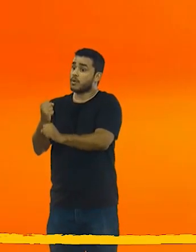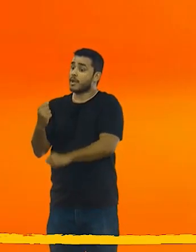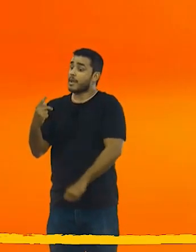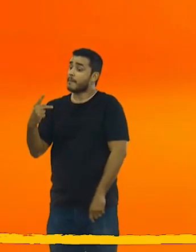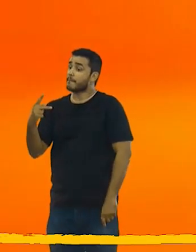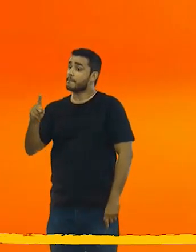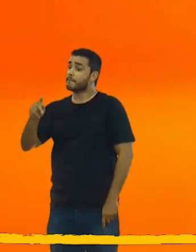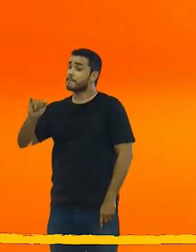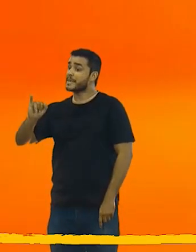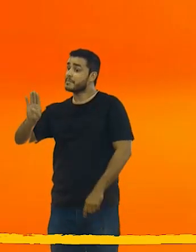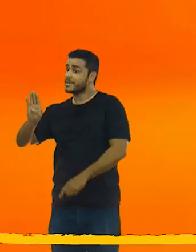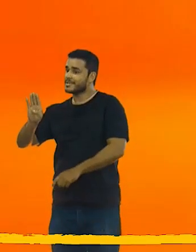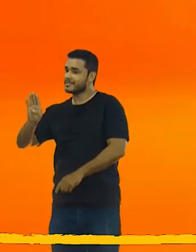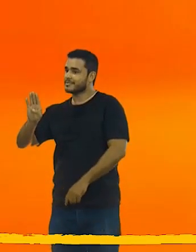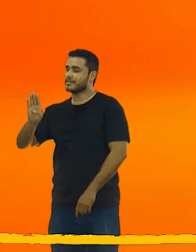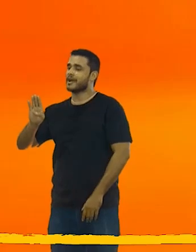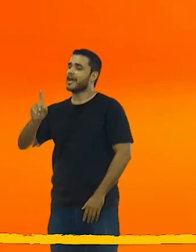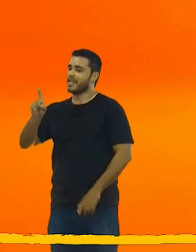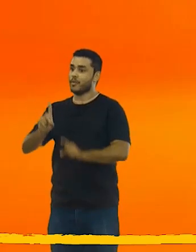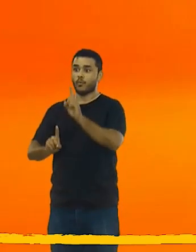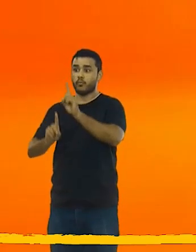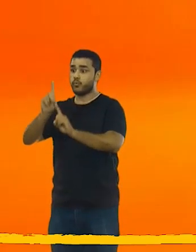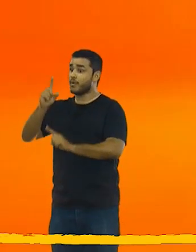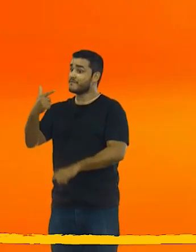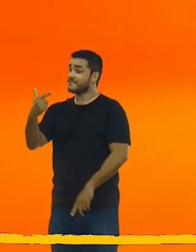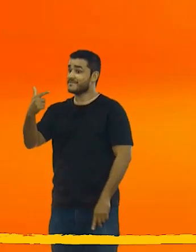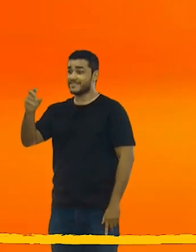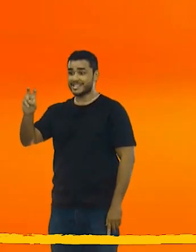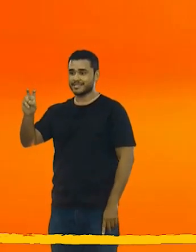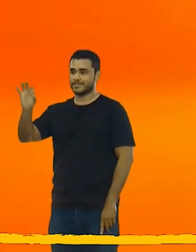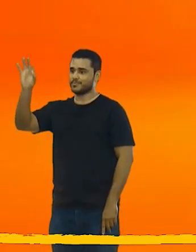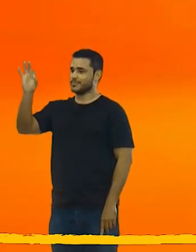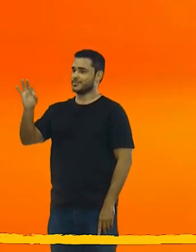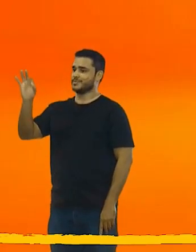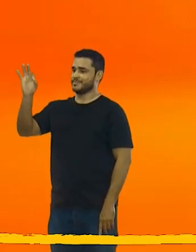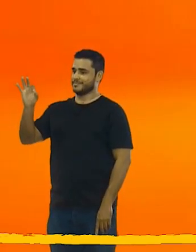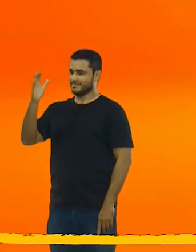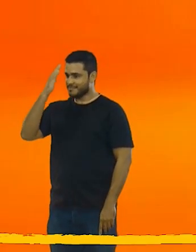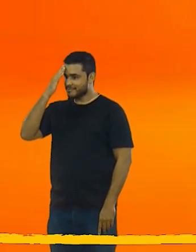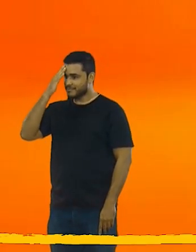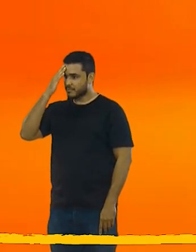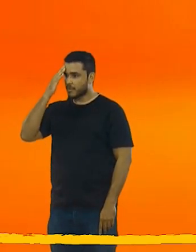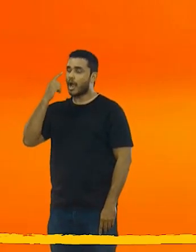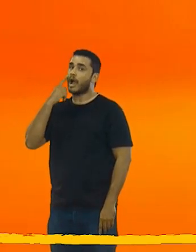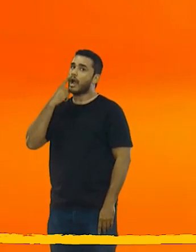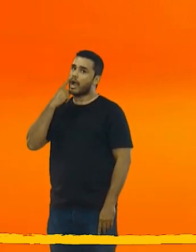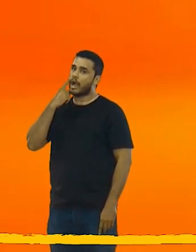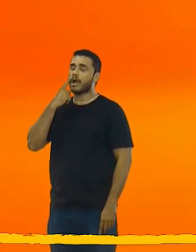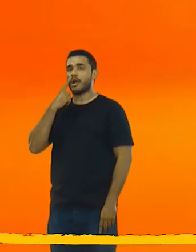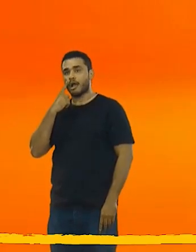25,5% do PIB do Brasil. Fernandes, população empregada no setor,